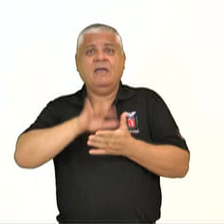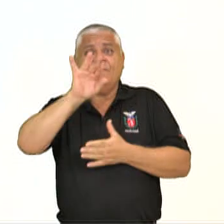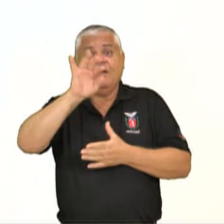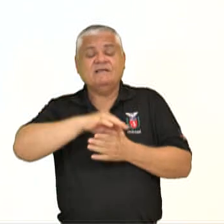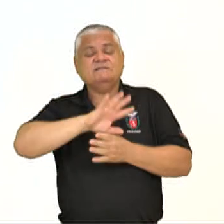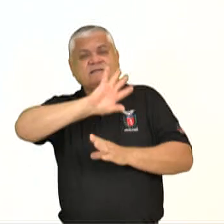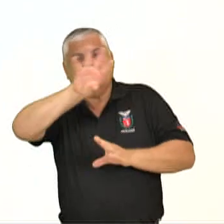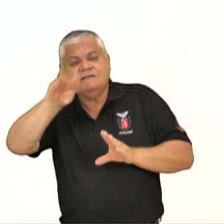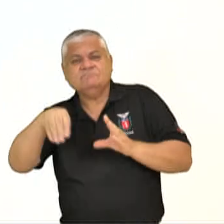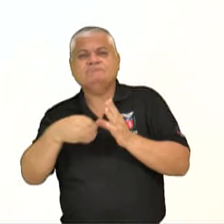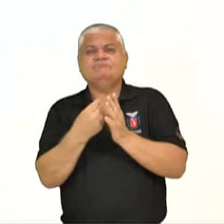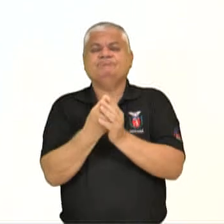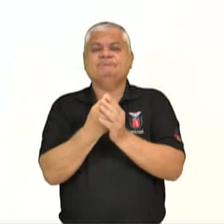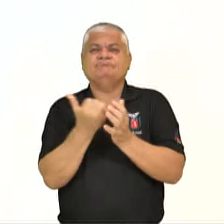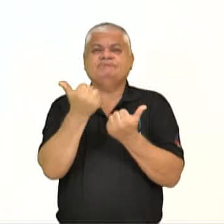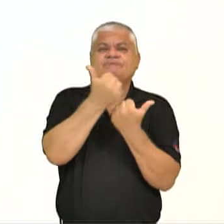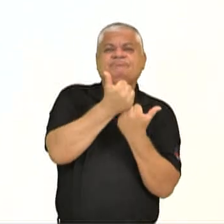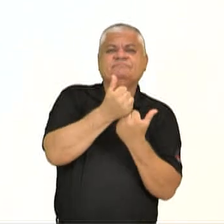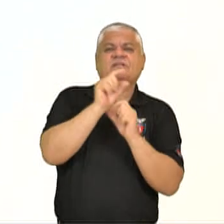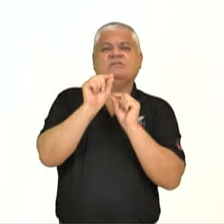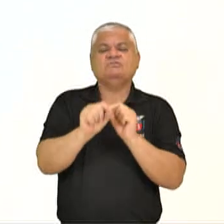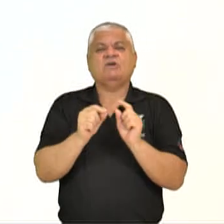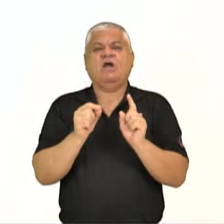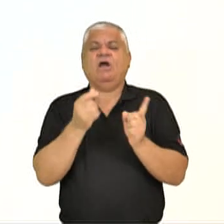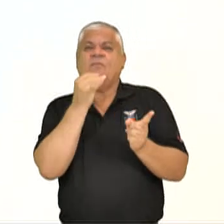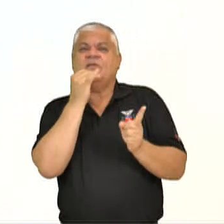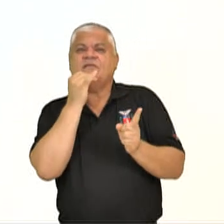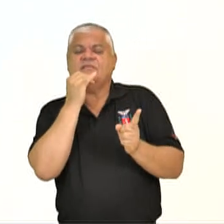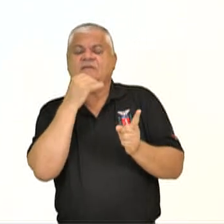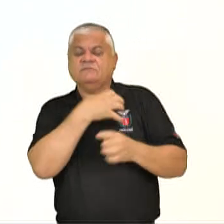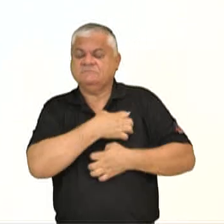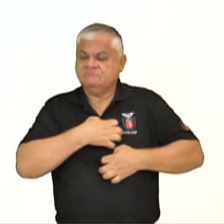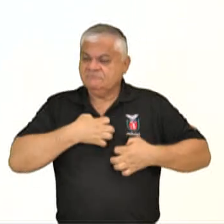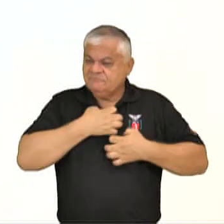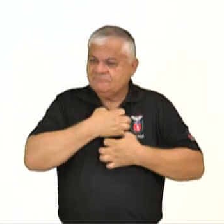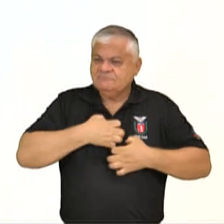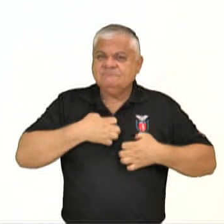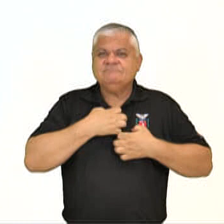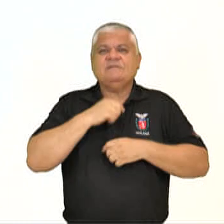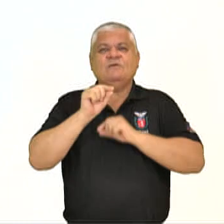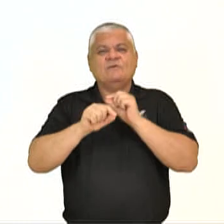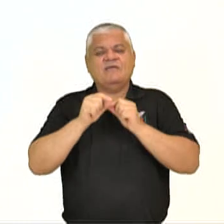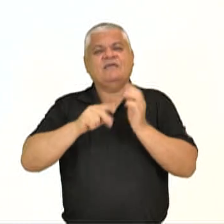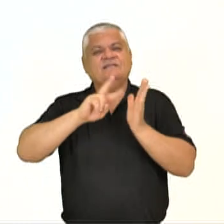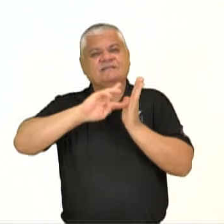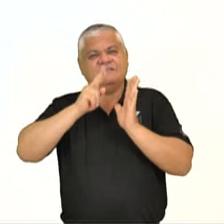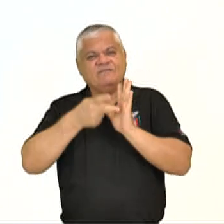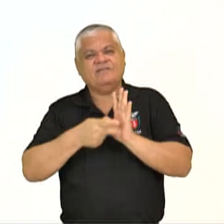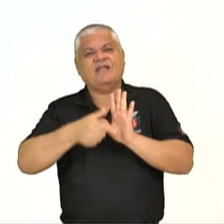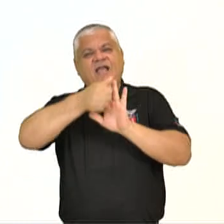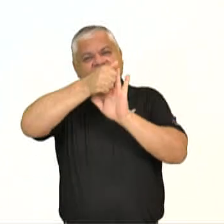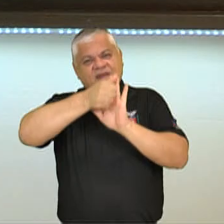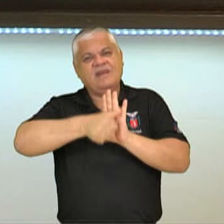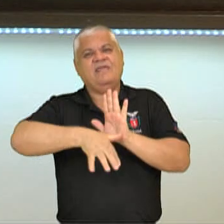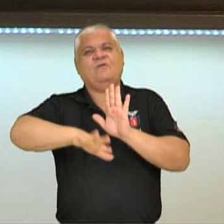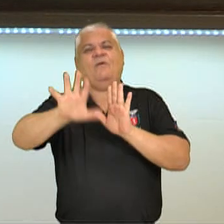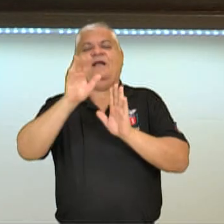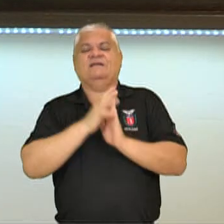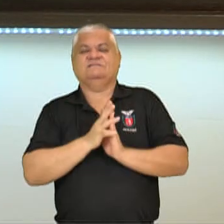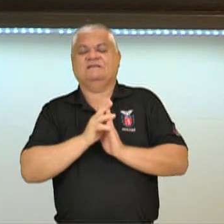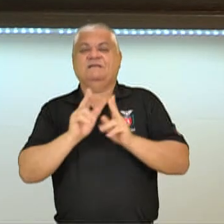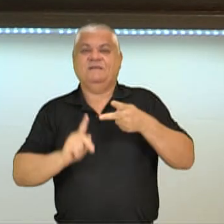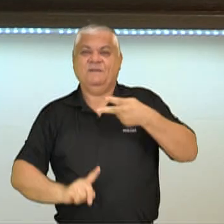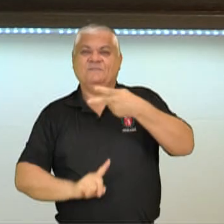humana, a habilidade de convencer, de persuadir. Temos nessa atribuição uma figura de linguagem chamada personificação